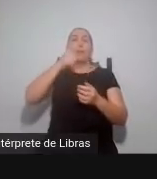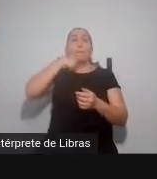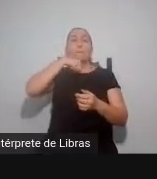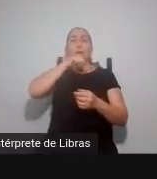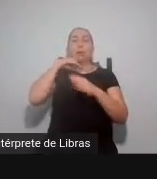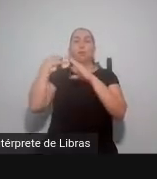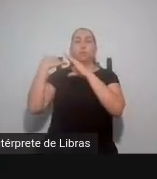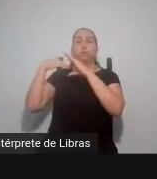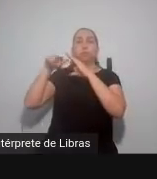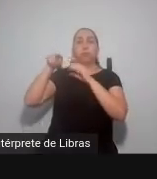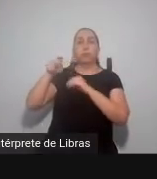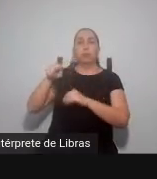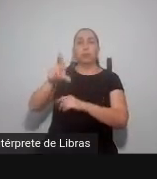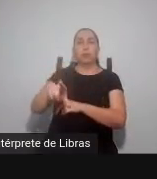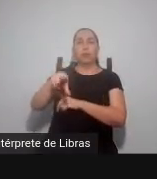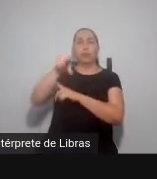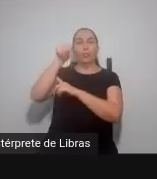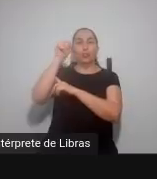a criança